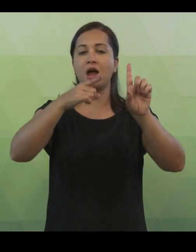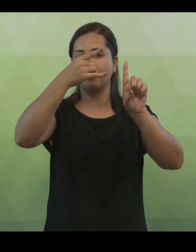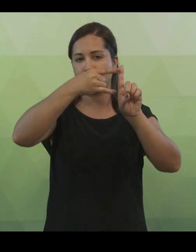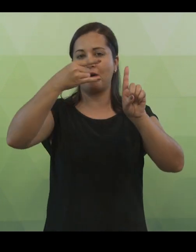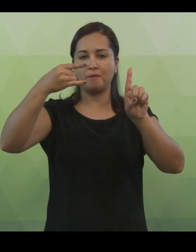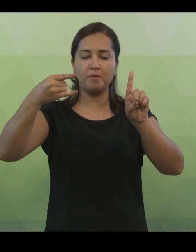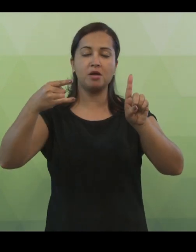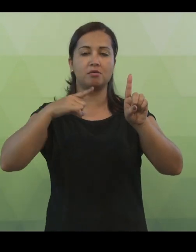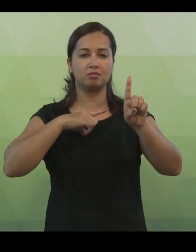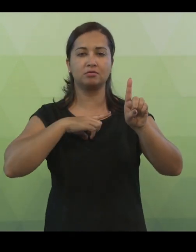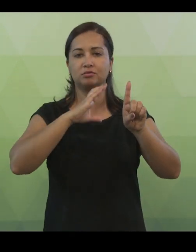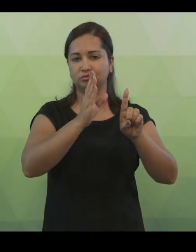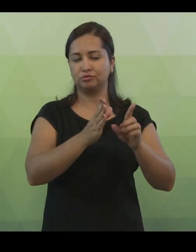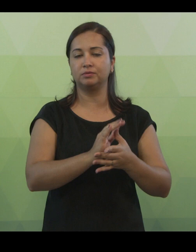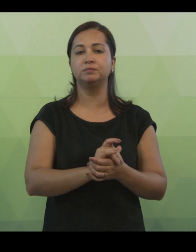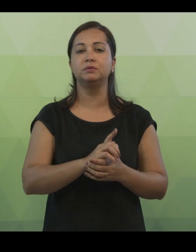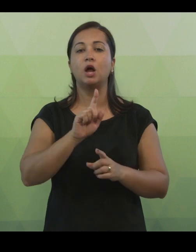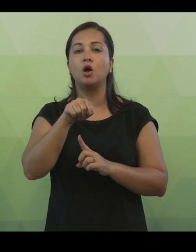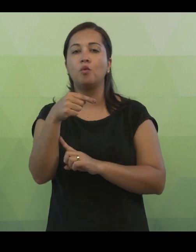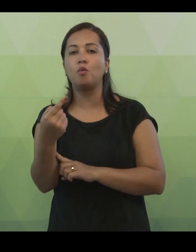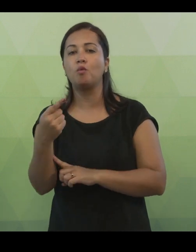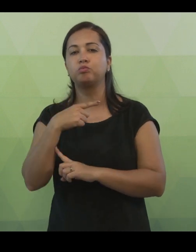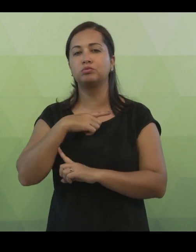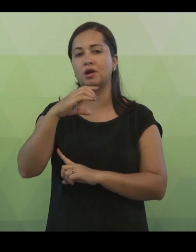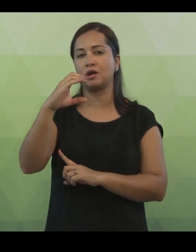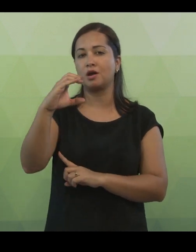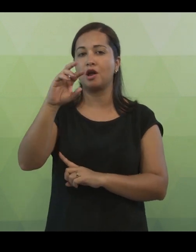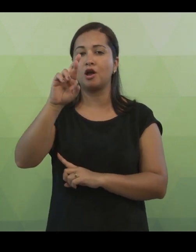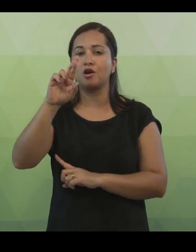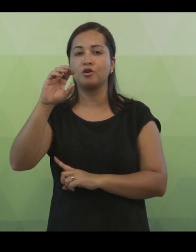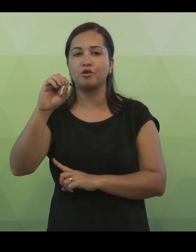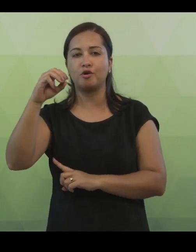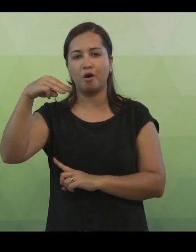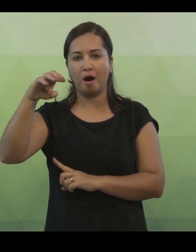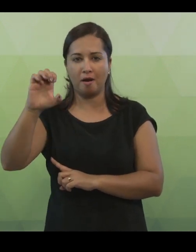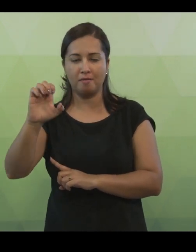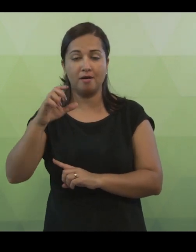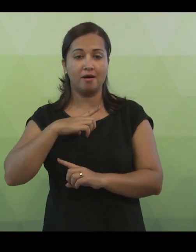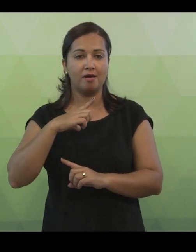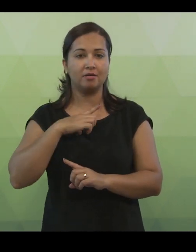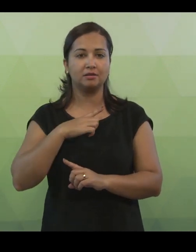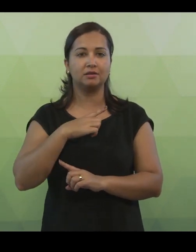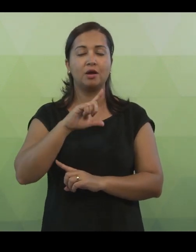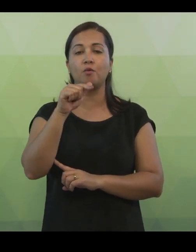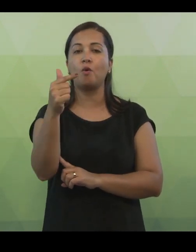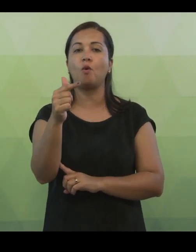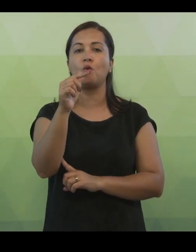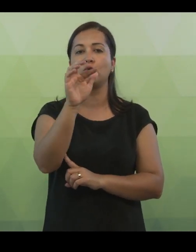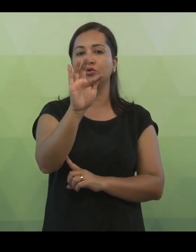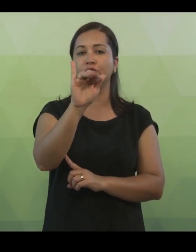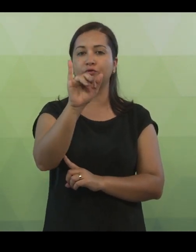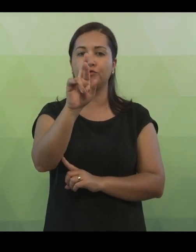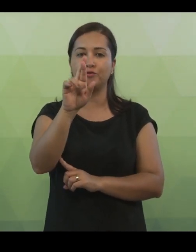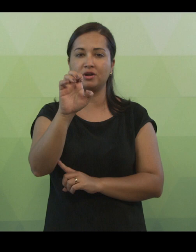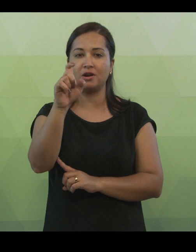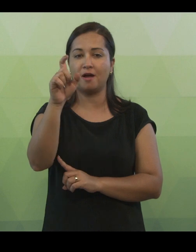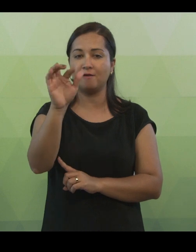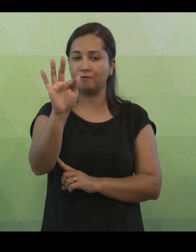do Windows, né? O Google Chrome, que é da Google, tá? Né? E o Mozilla Firefox, né, que é da Mozilla,